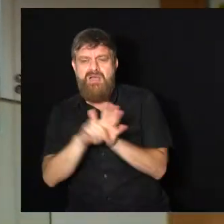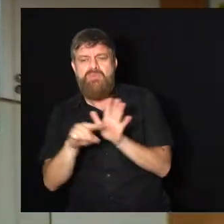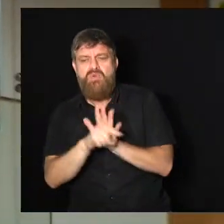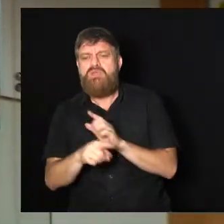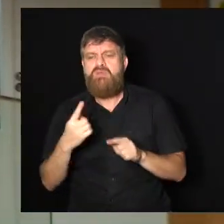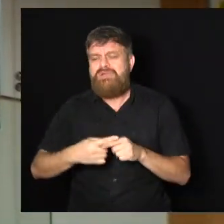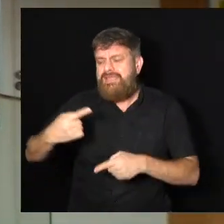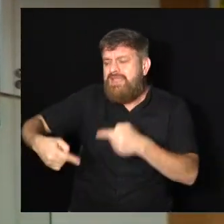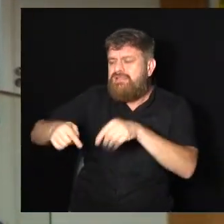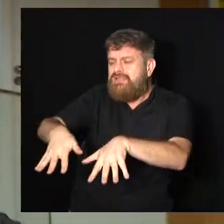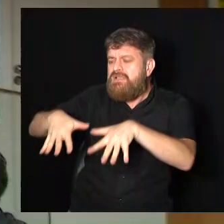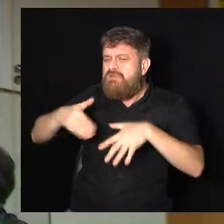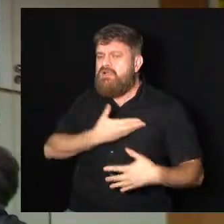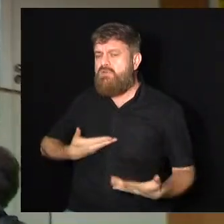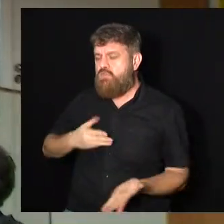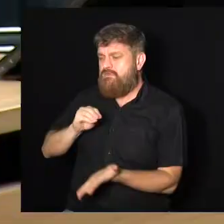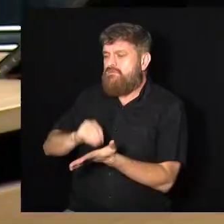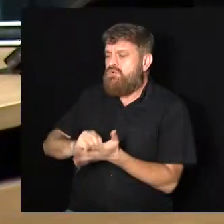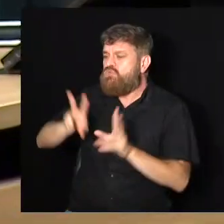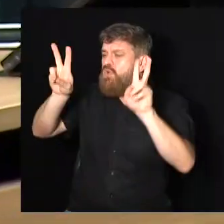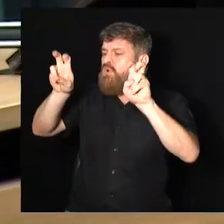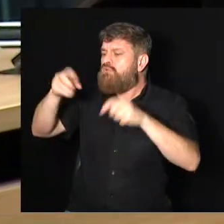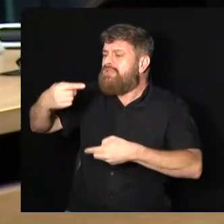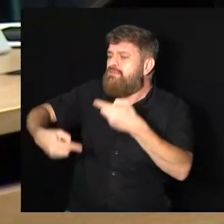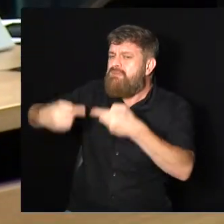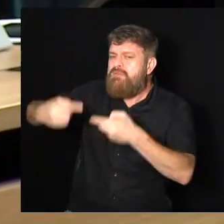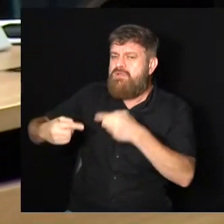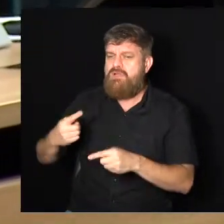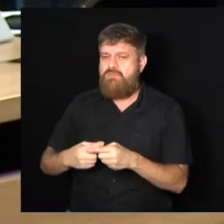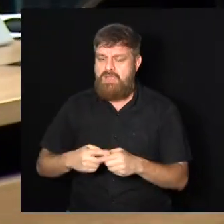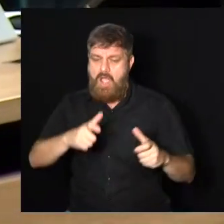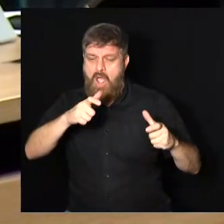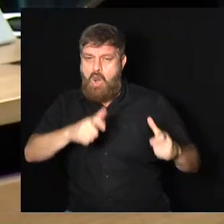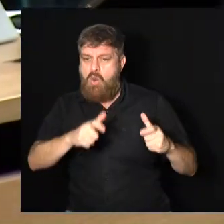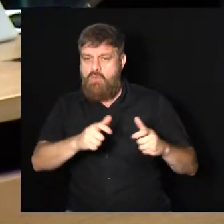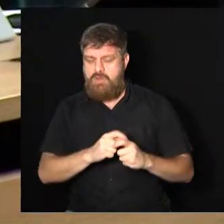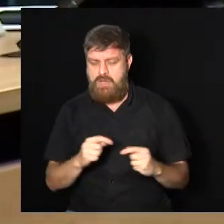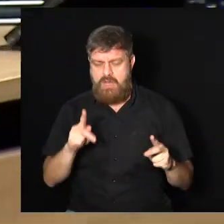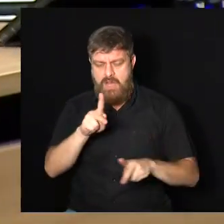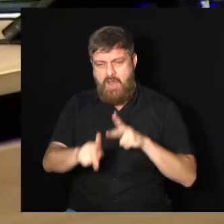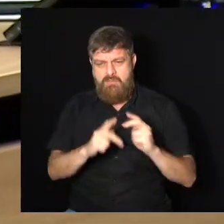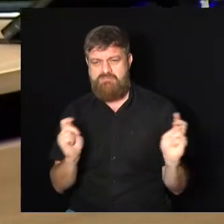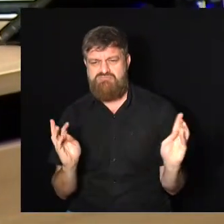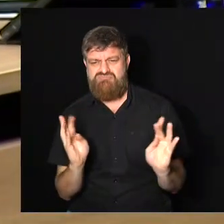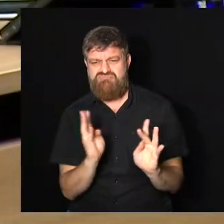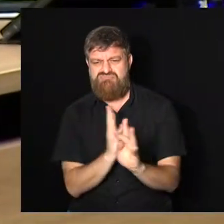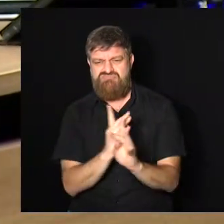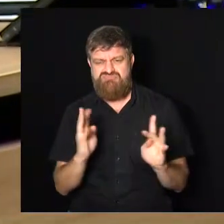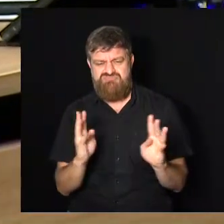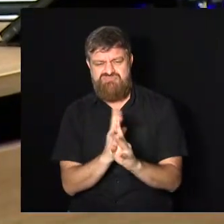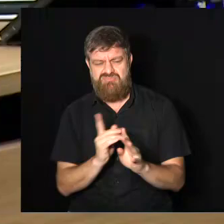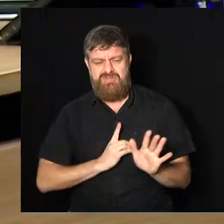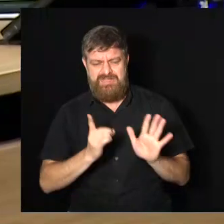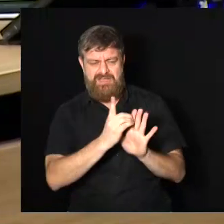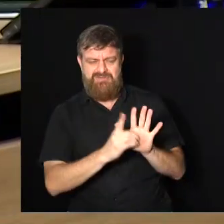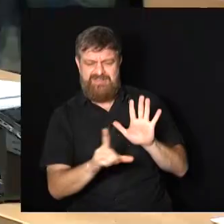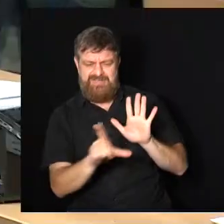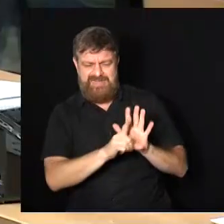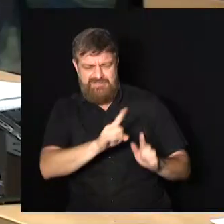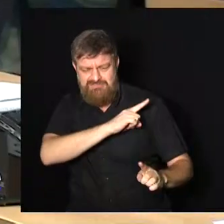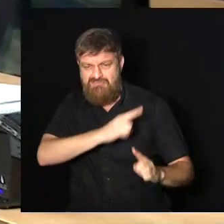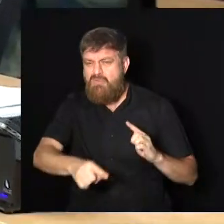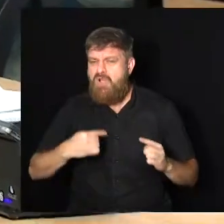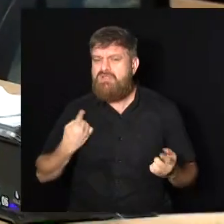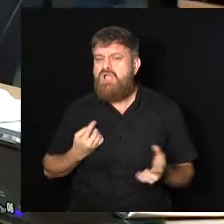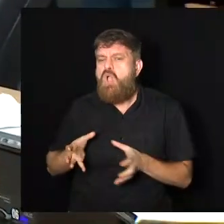houve um debate público para tratar o assunto, se os espaços de circulação do público serão afetados pelo decreto, se os grupos